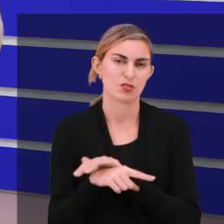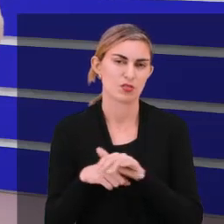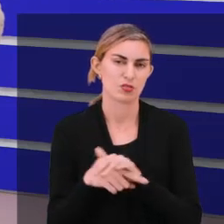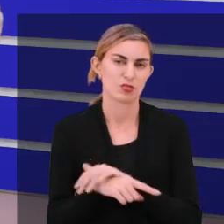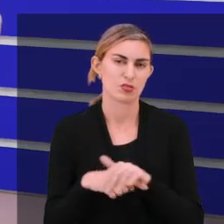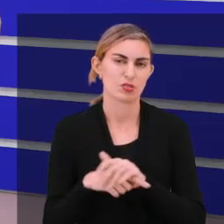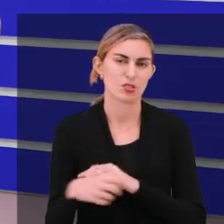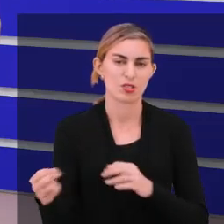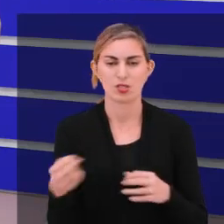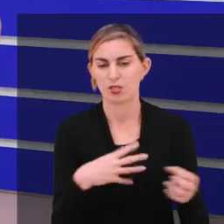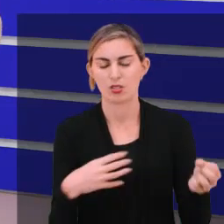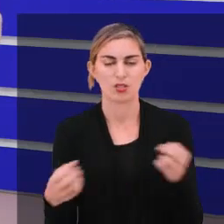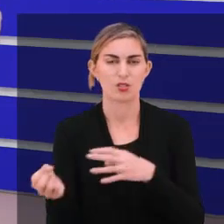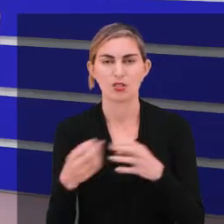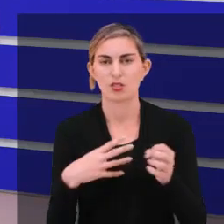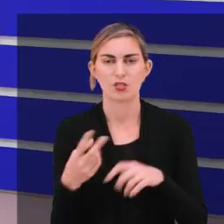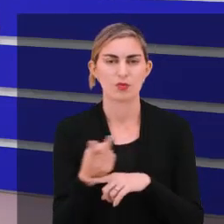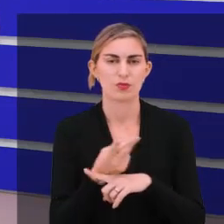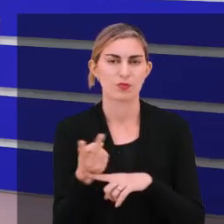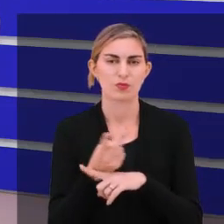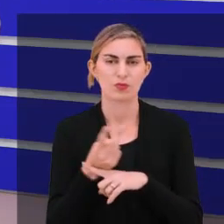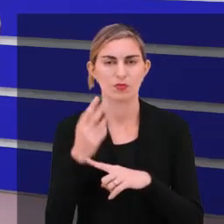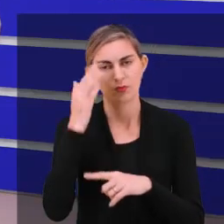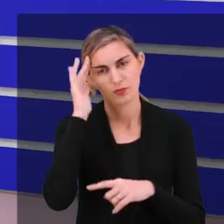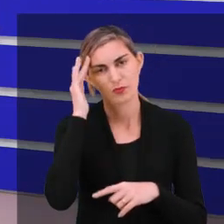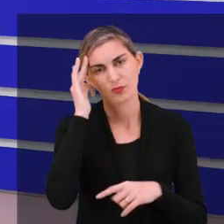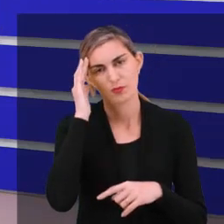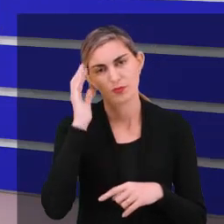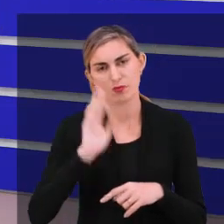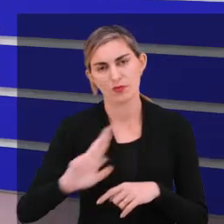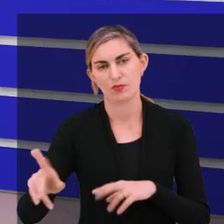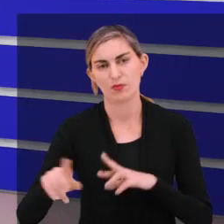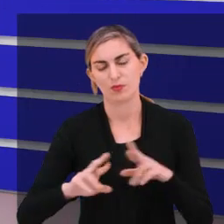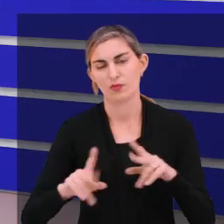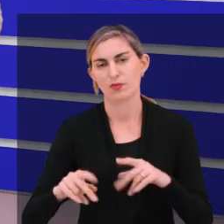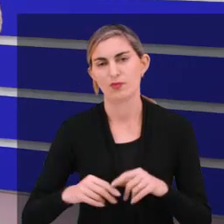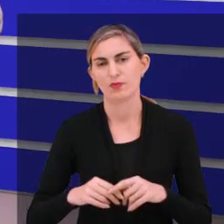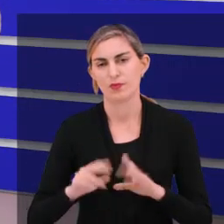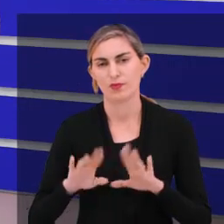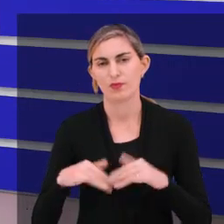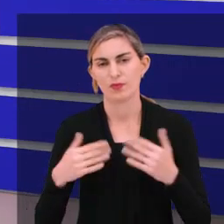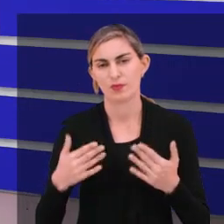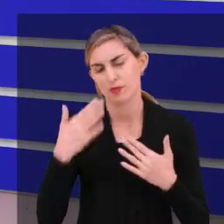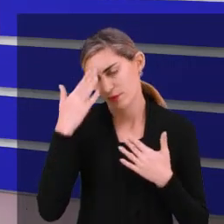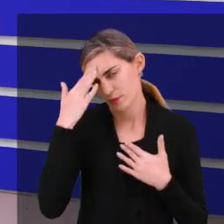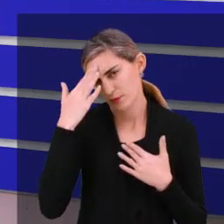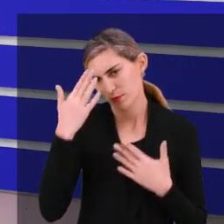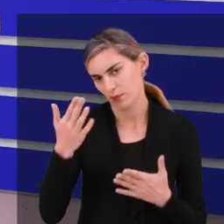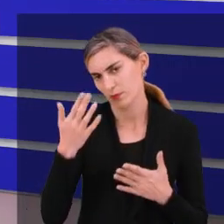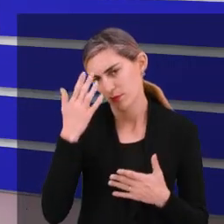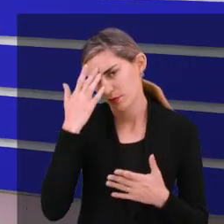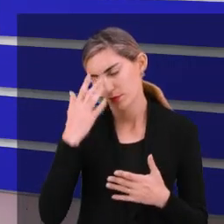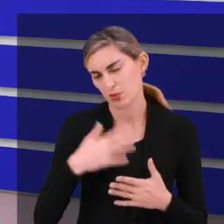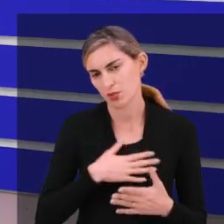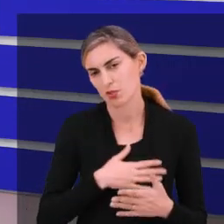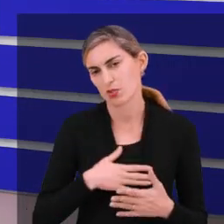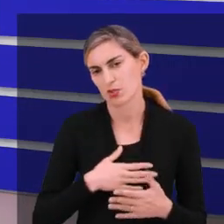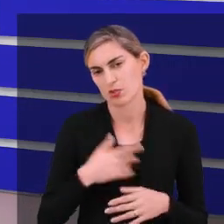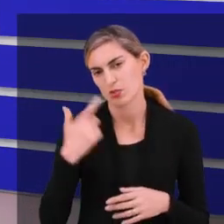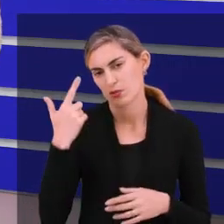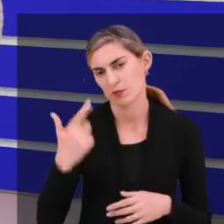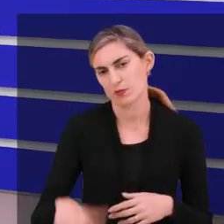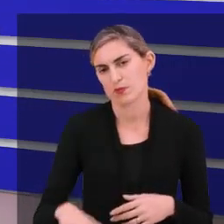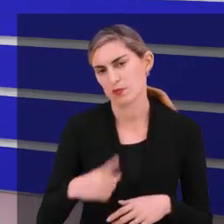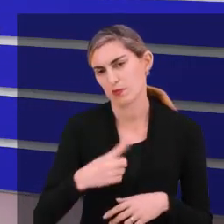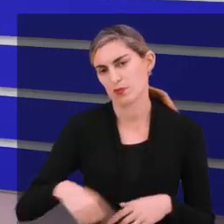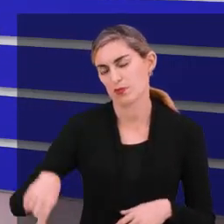pesquise, atualize-se e busque compreender que somos diversos. Então, muito obrigada e gostaria, né, mais